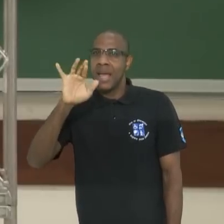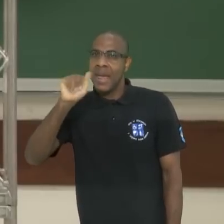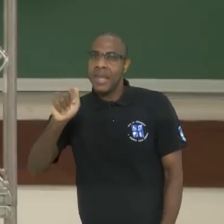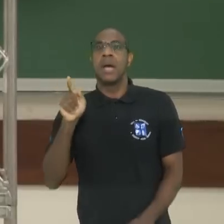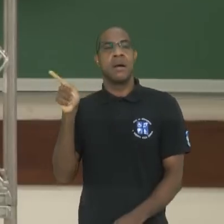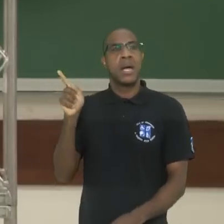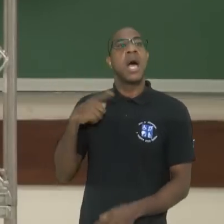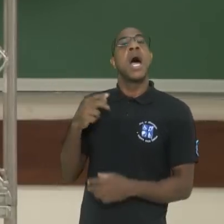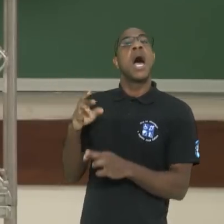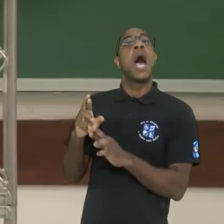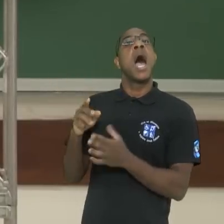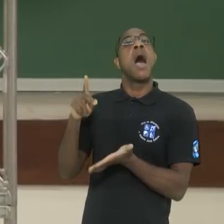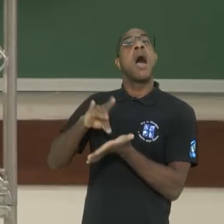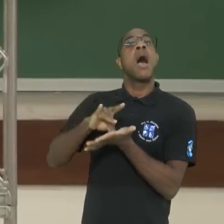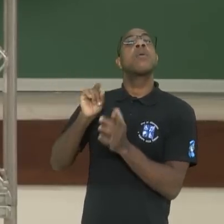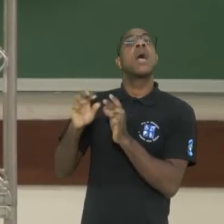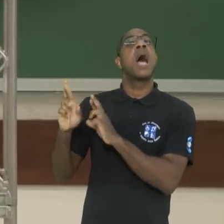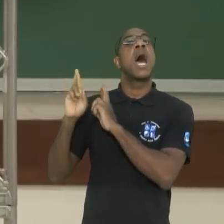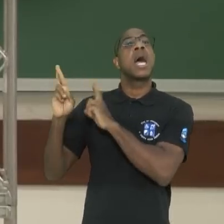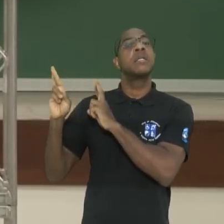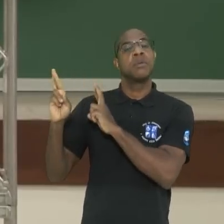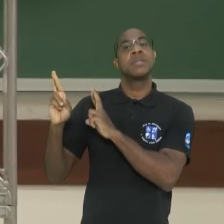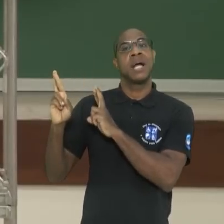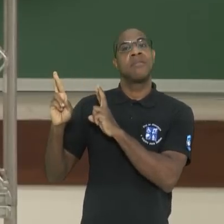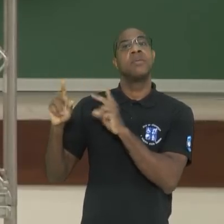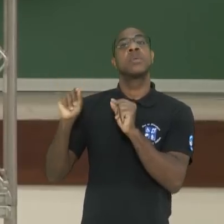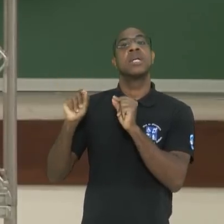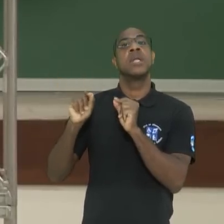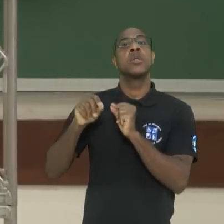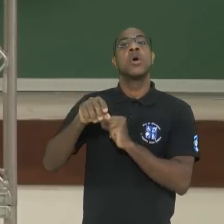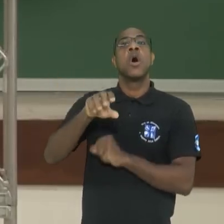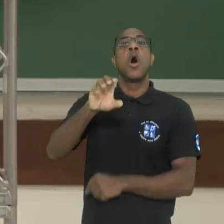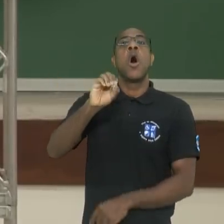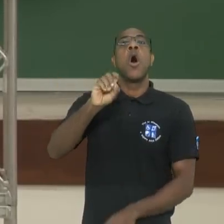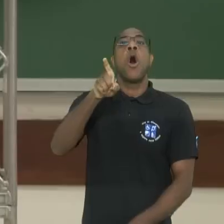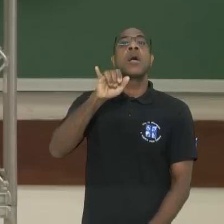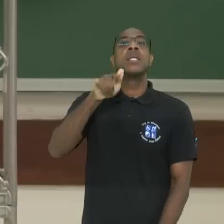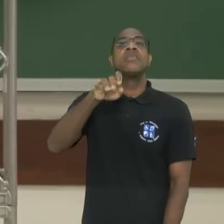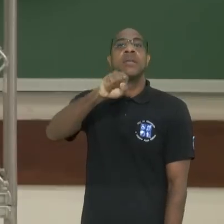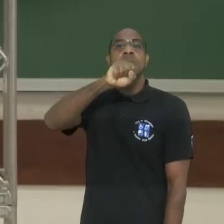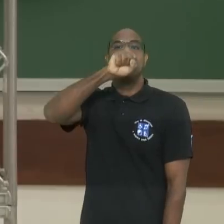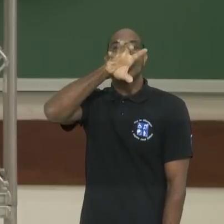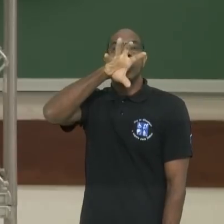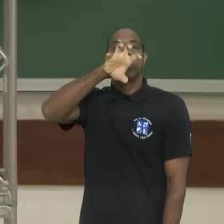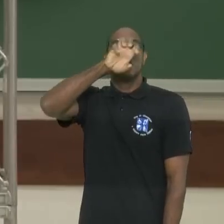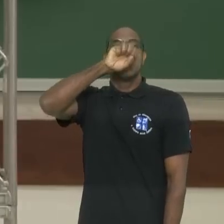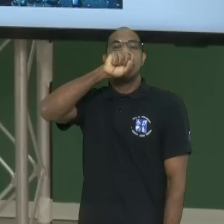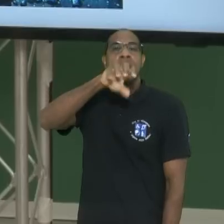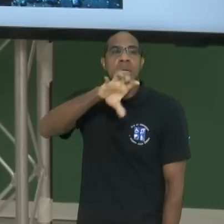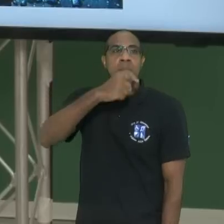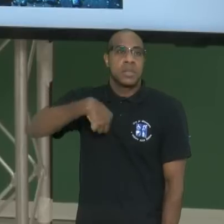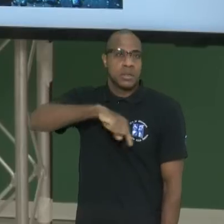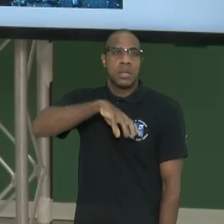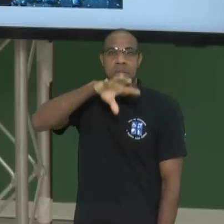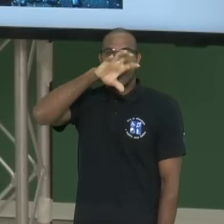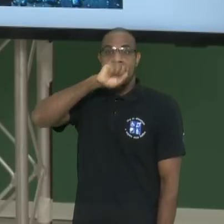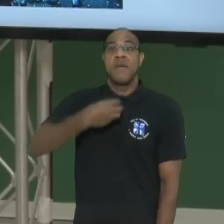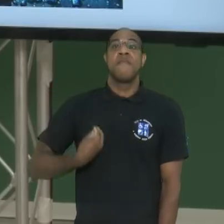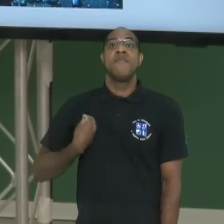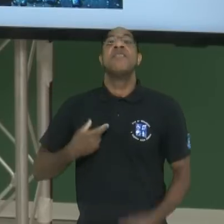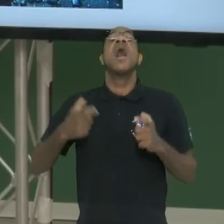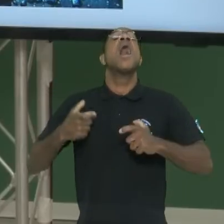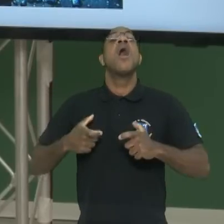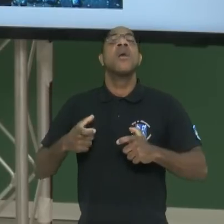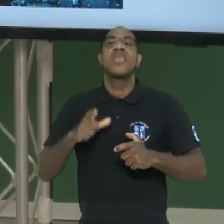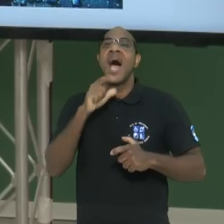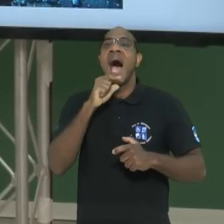por produzir o oxigênio que nós respiramos. Então, elas vivem em ambientes aquáticos, tanto de água doce